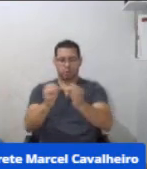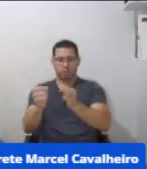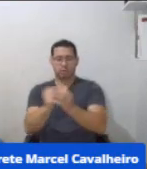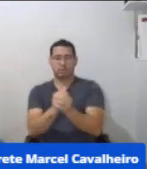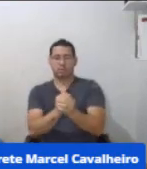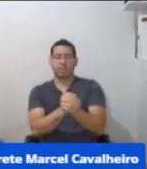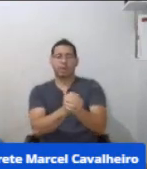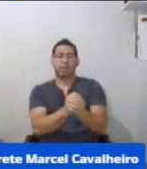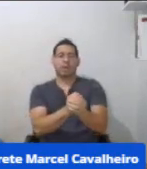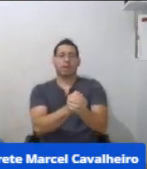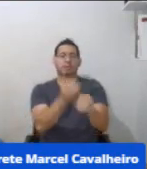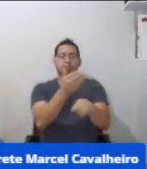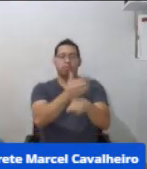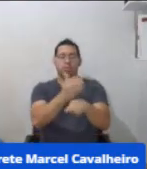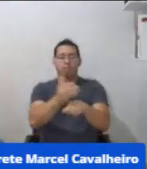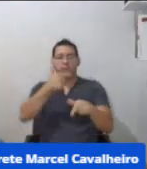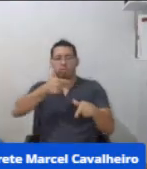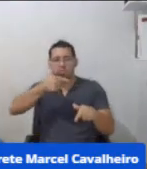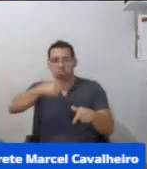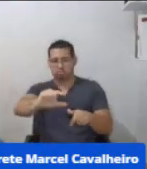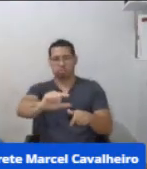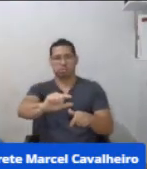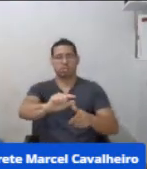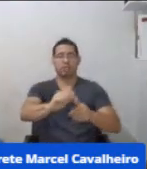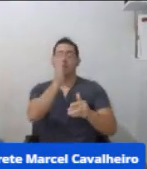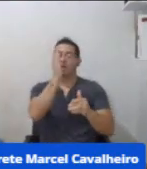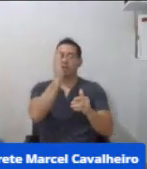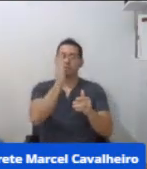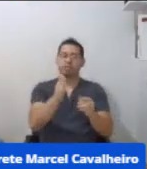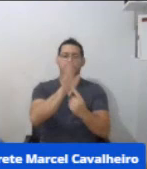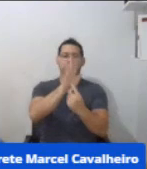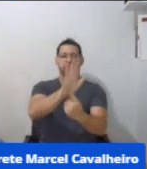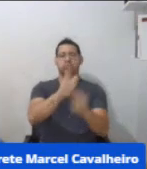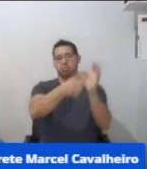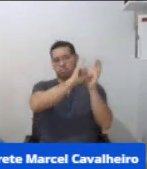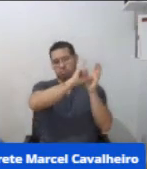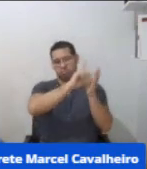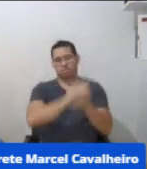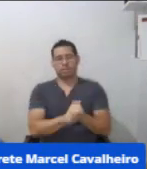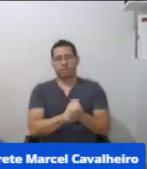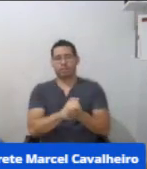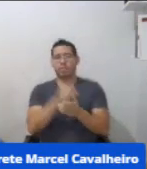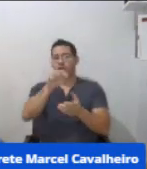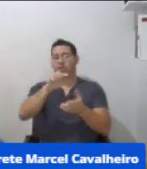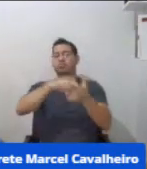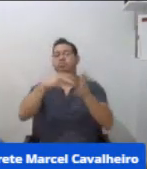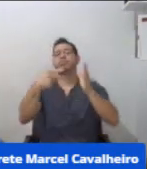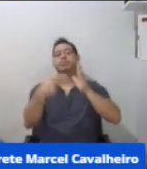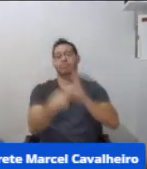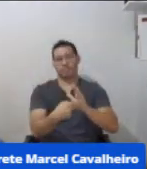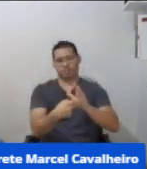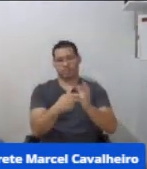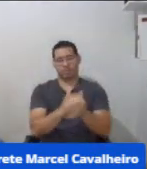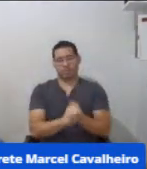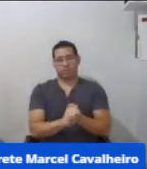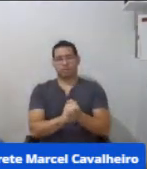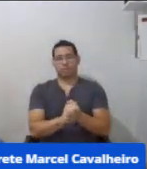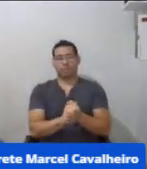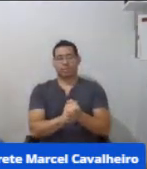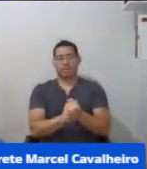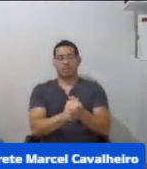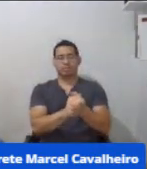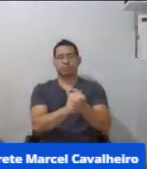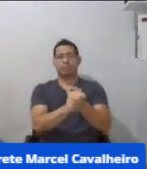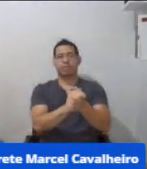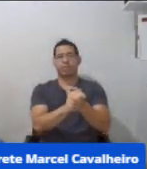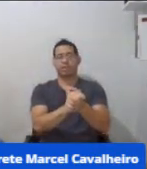linguagem que já tinham sido apresentadas. Isso significa que se rompe com o padrão